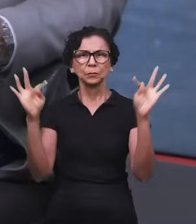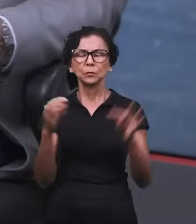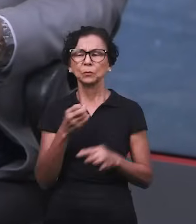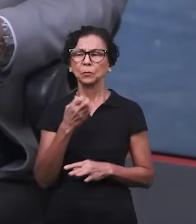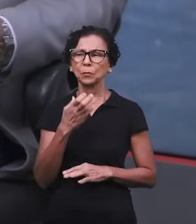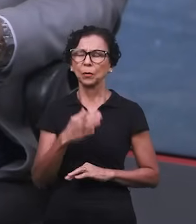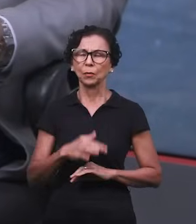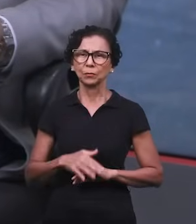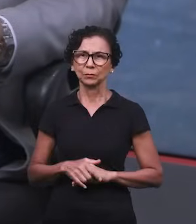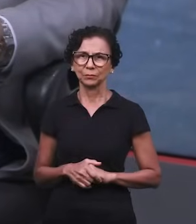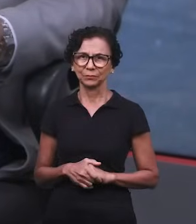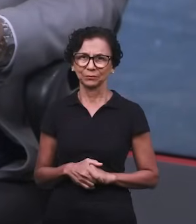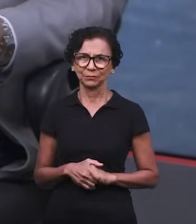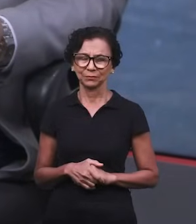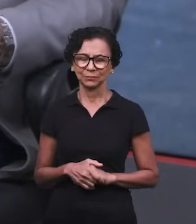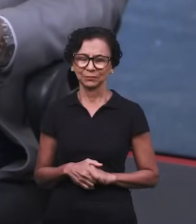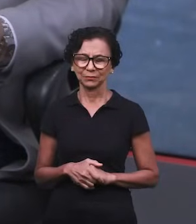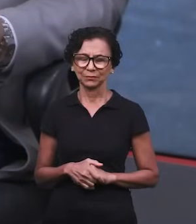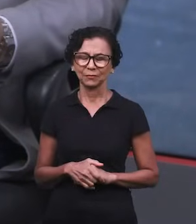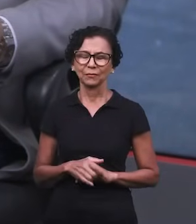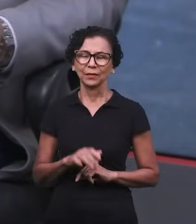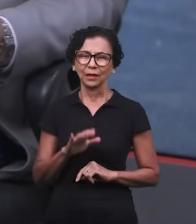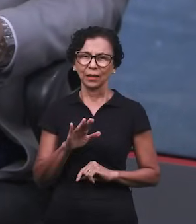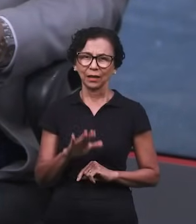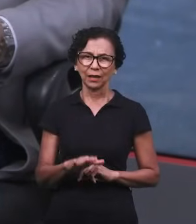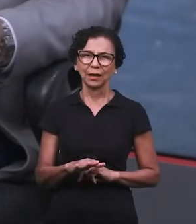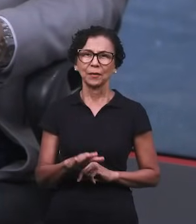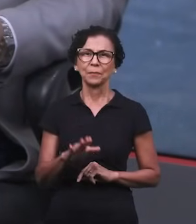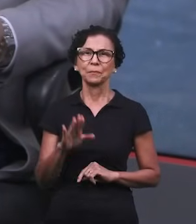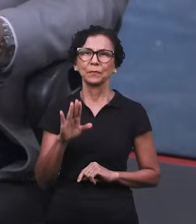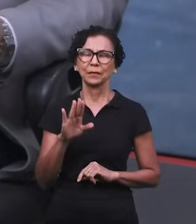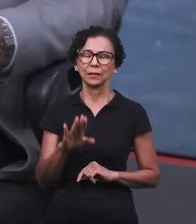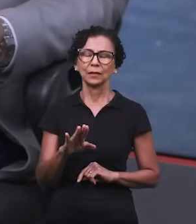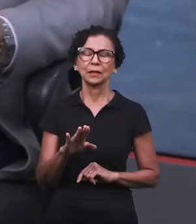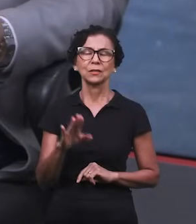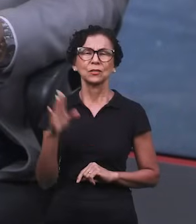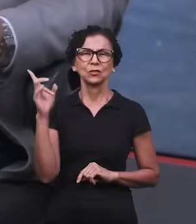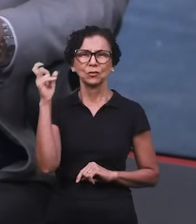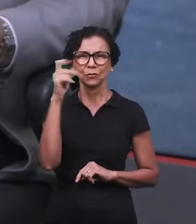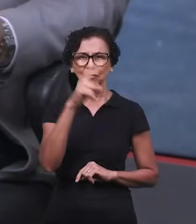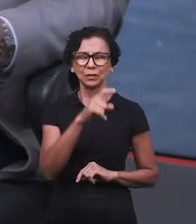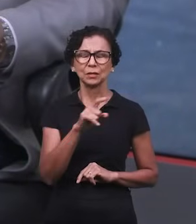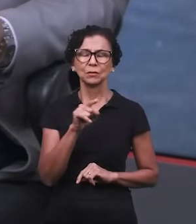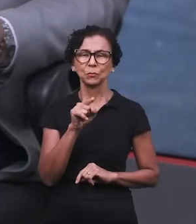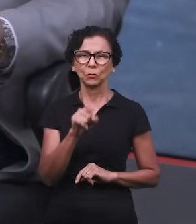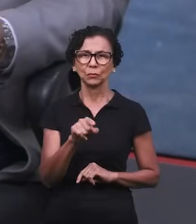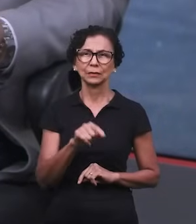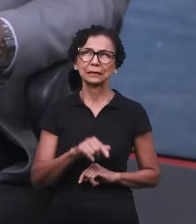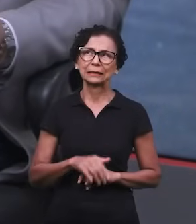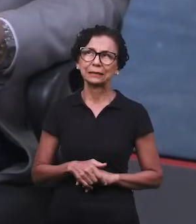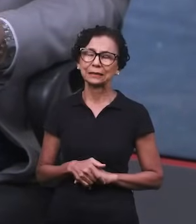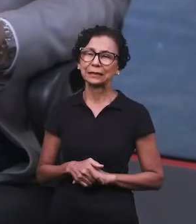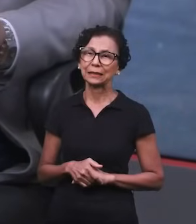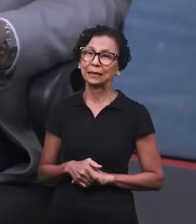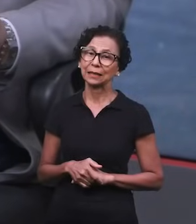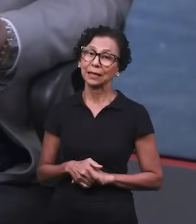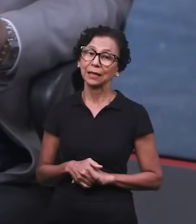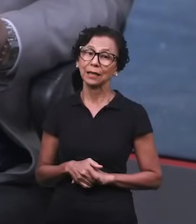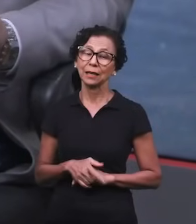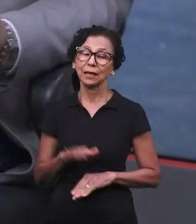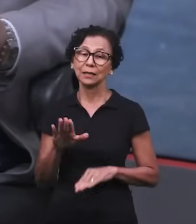acontece muito de forma preventiva. É muito complicado você entrar em certas situações e